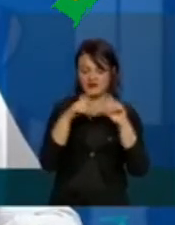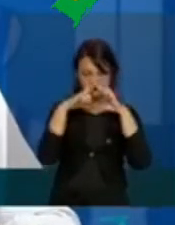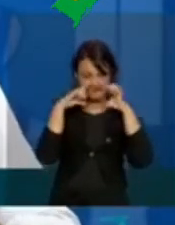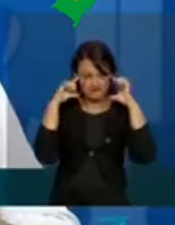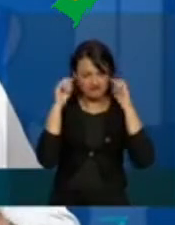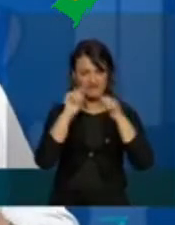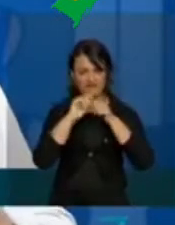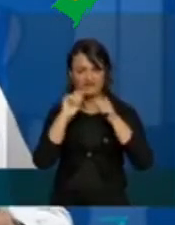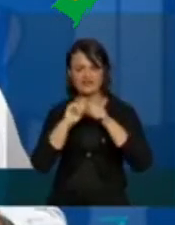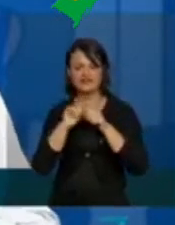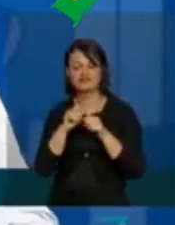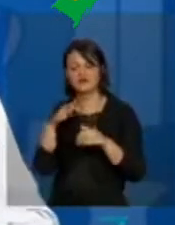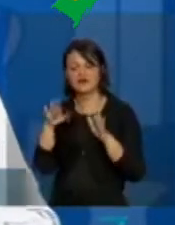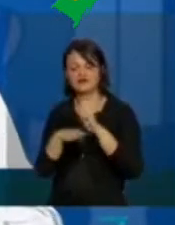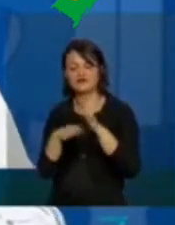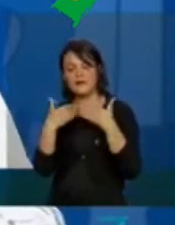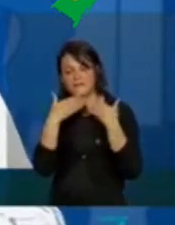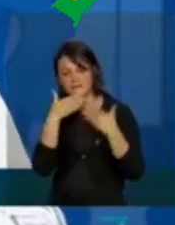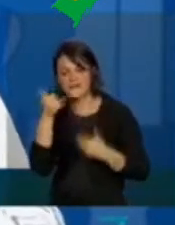melhora. Isso